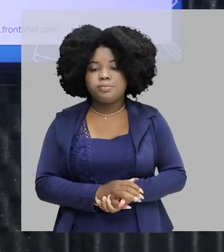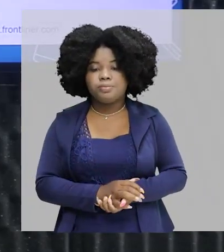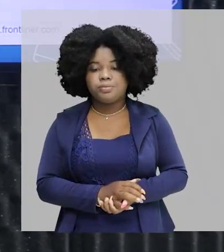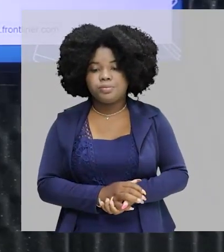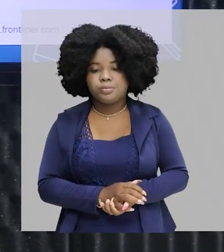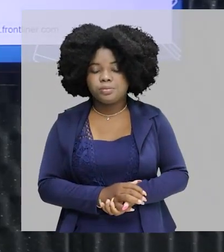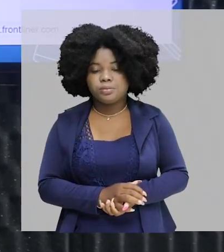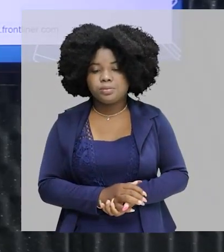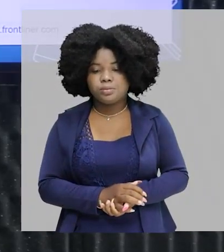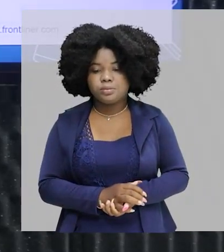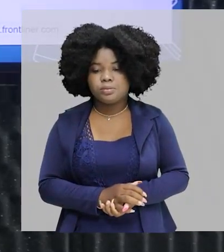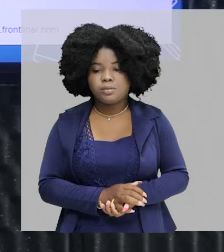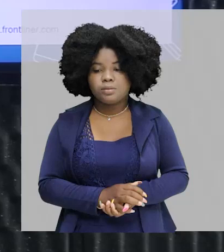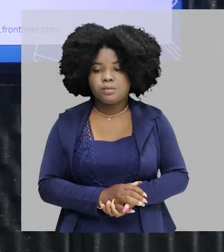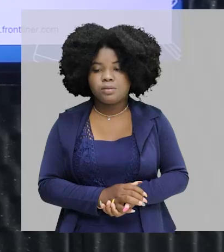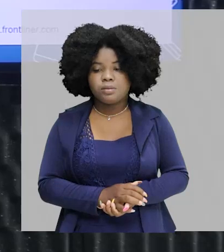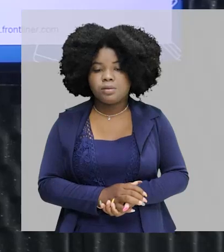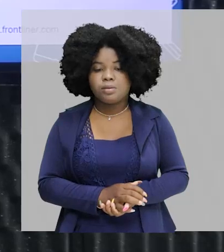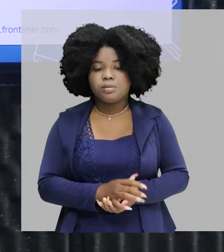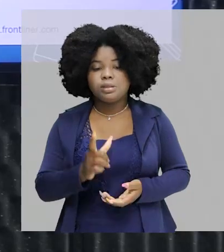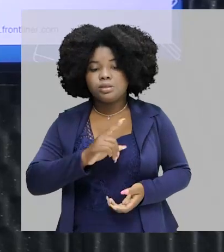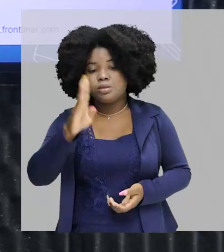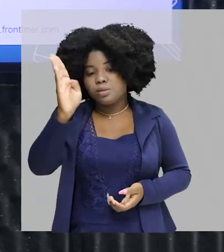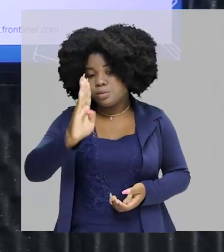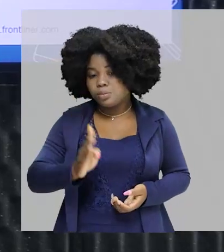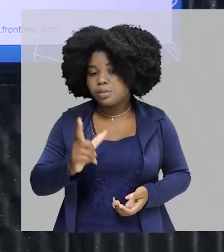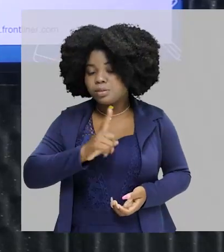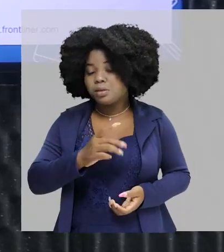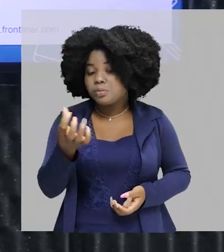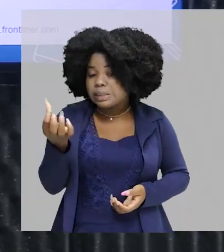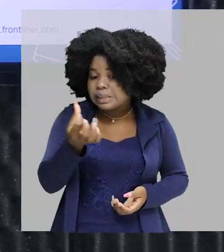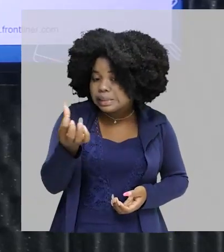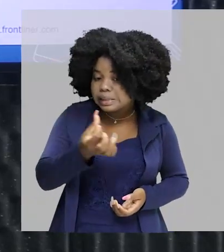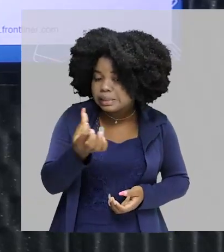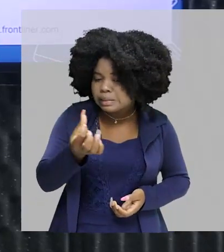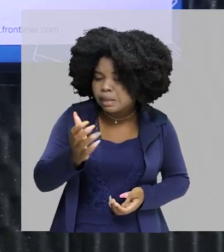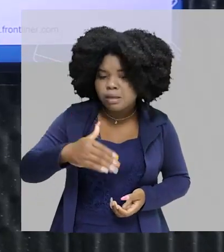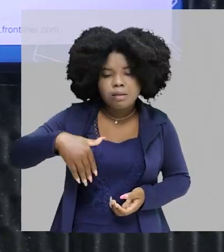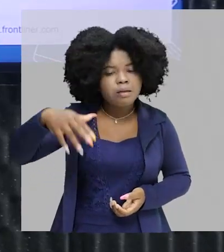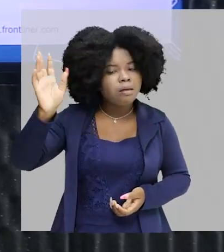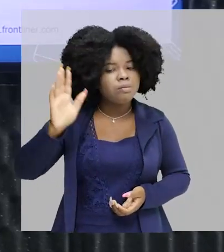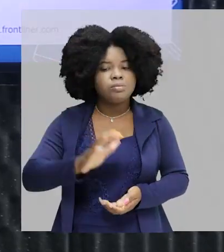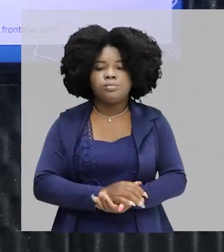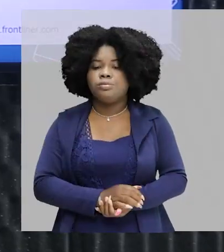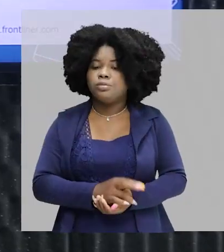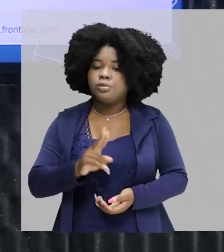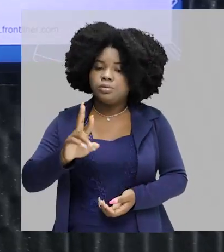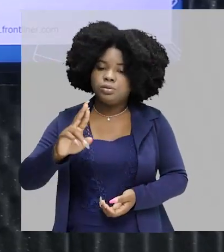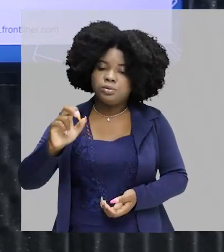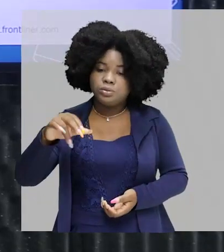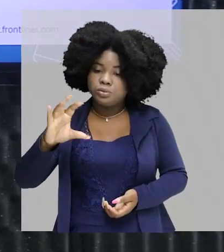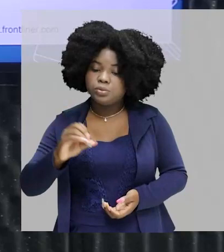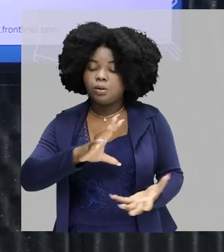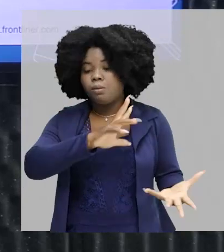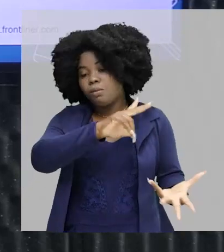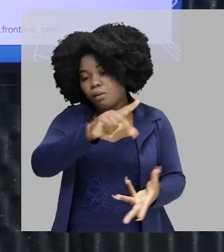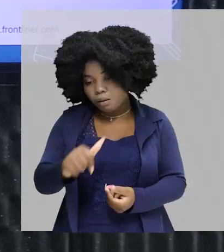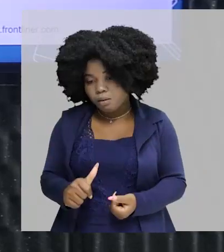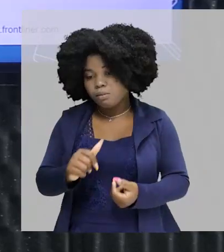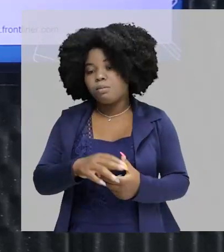atraente quando consideramos que o Brasil possui, olha só, a sexta maior reserva de urânio no